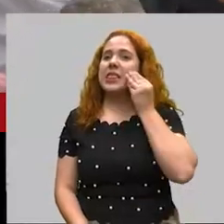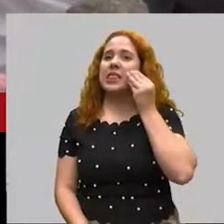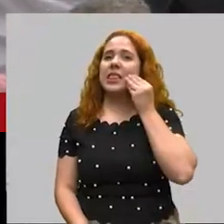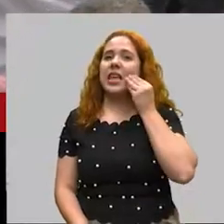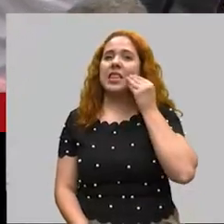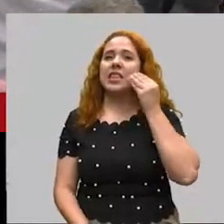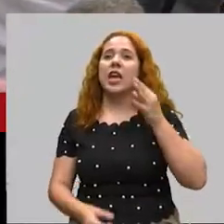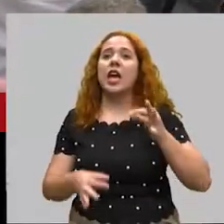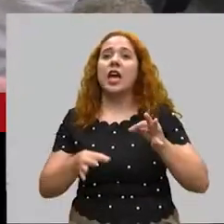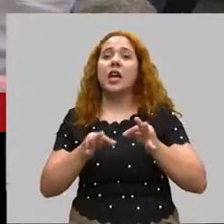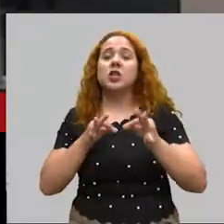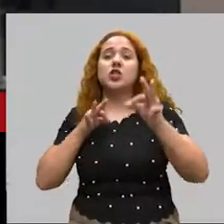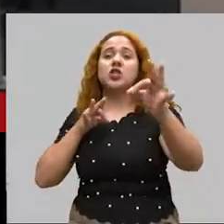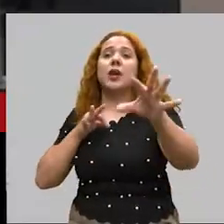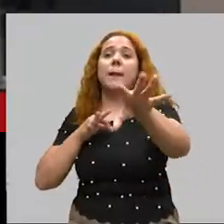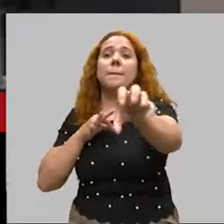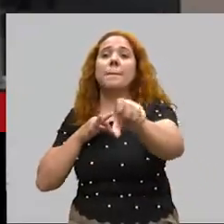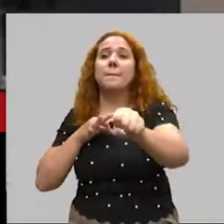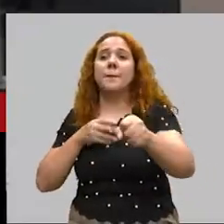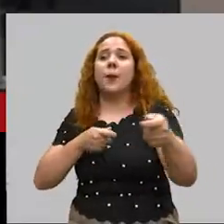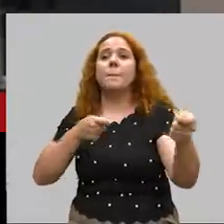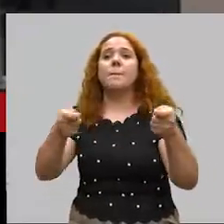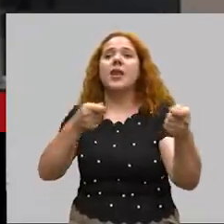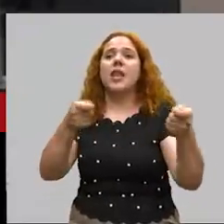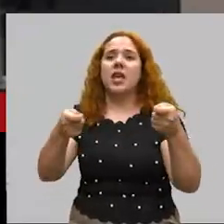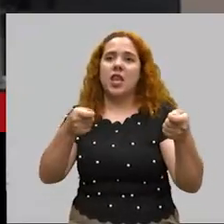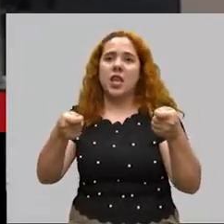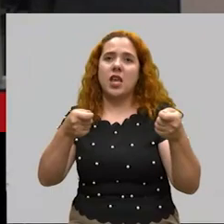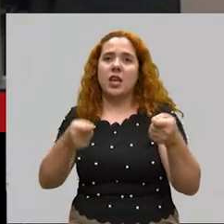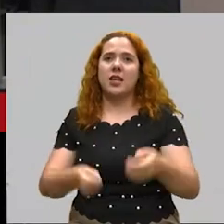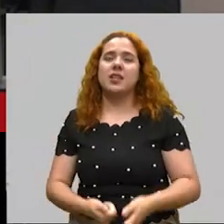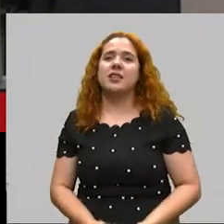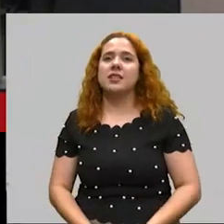frente para nós peneirar um fubá vamos